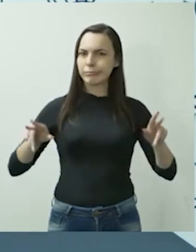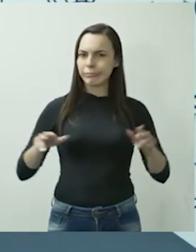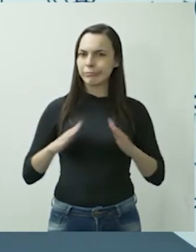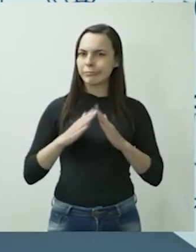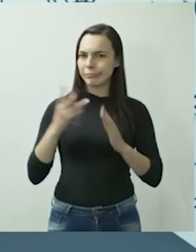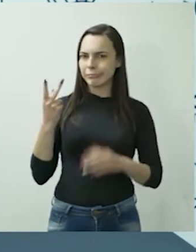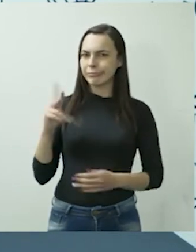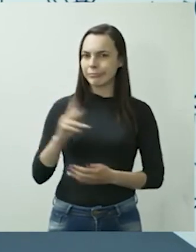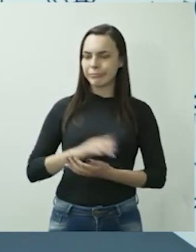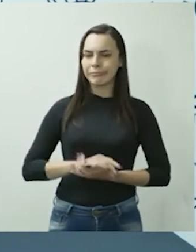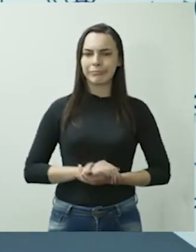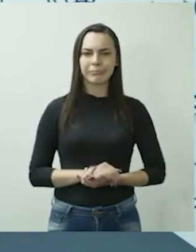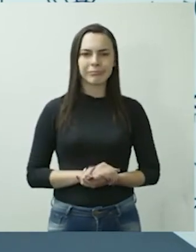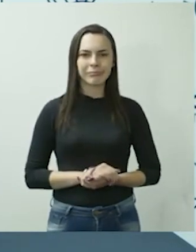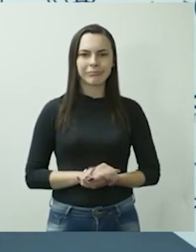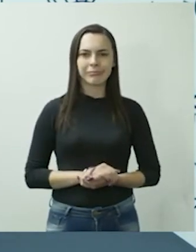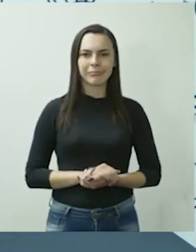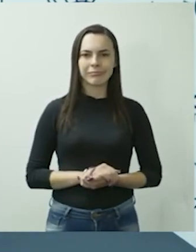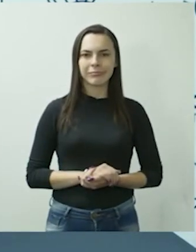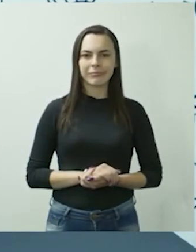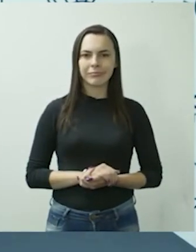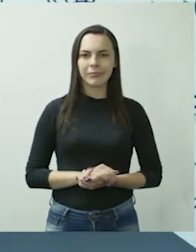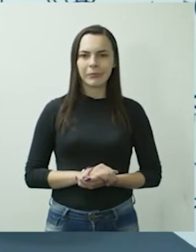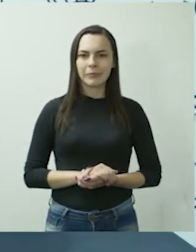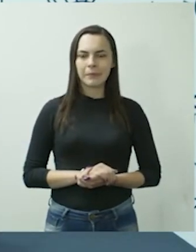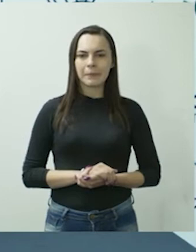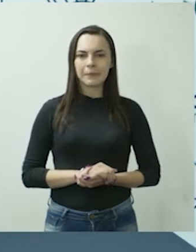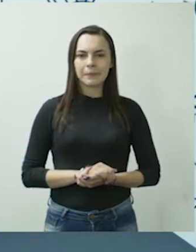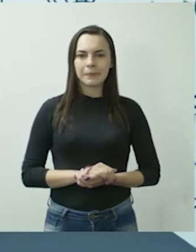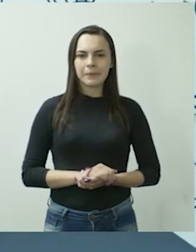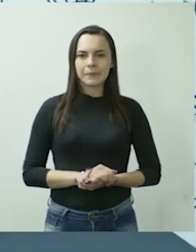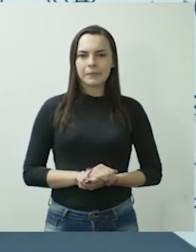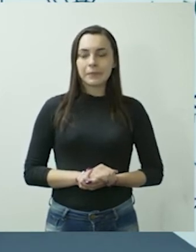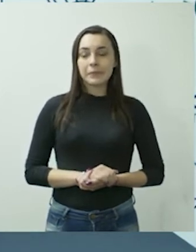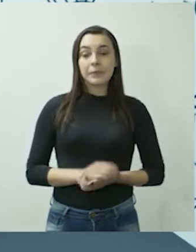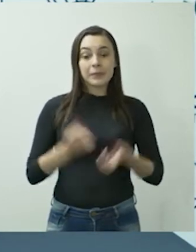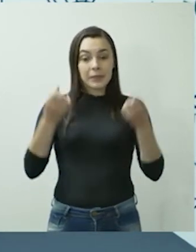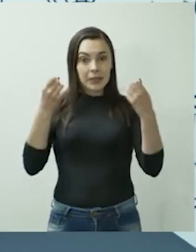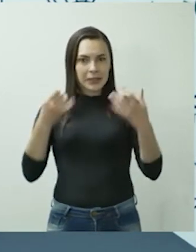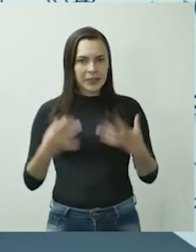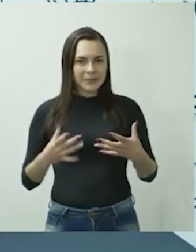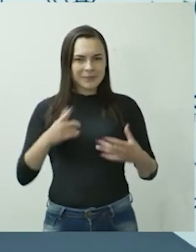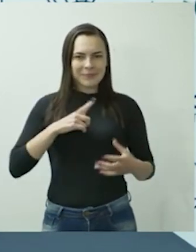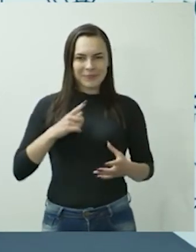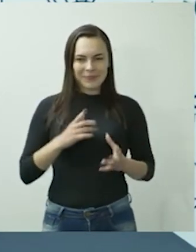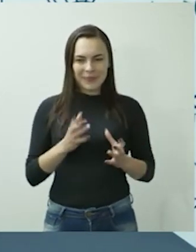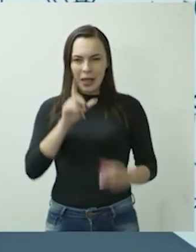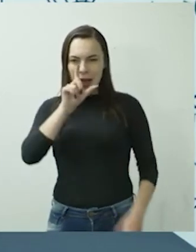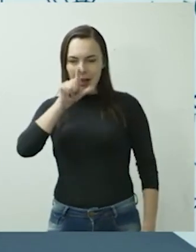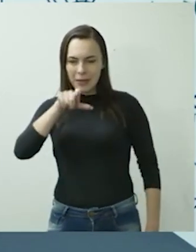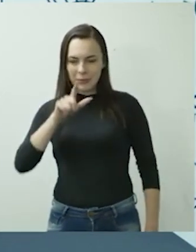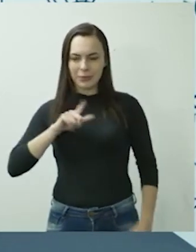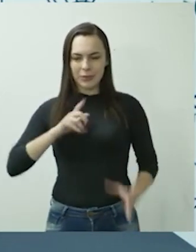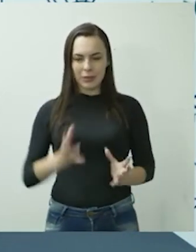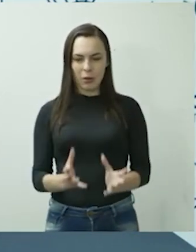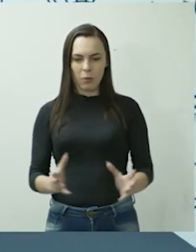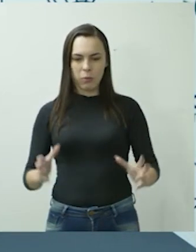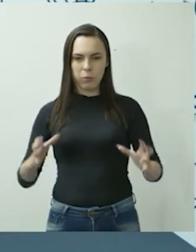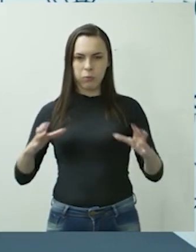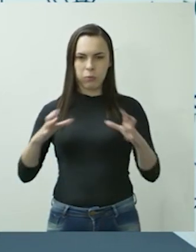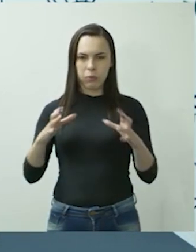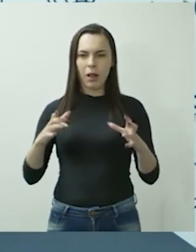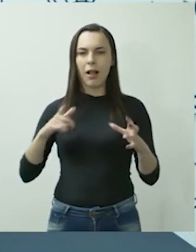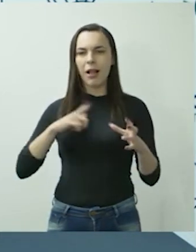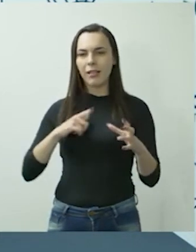dela. A gente falou do caldeirão que a bruxa tem, não é? E ela também gosta